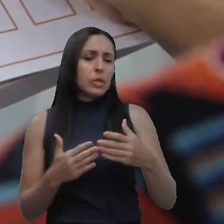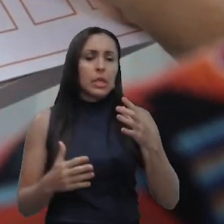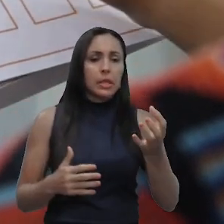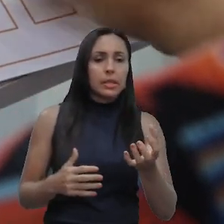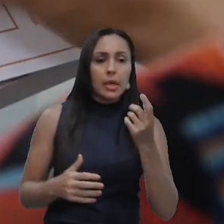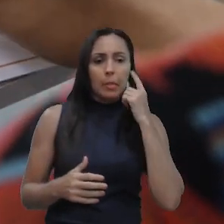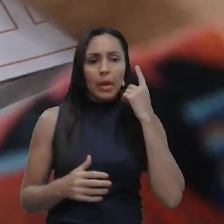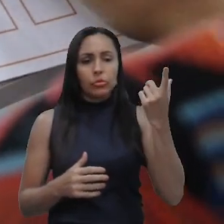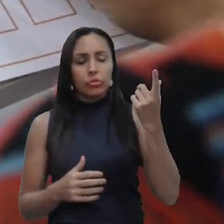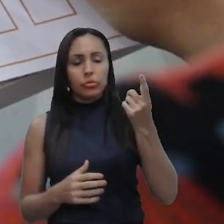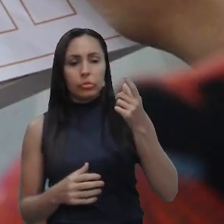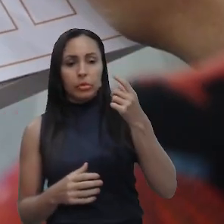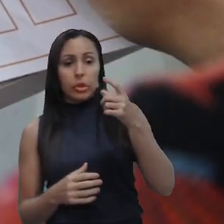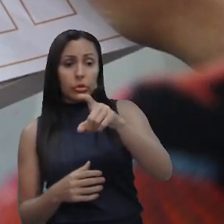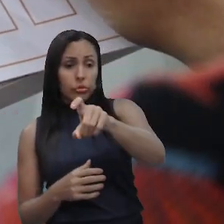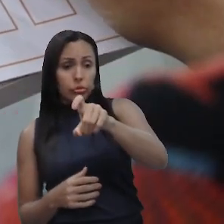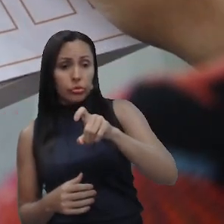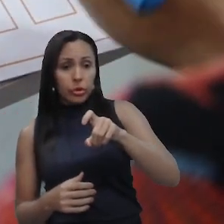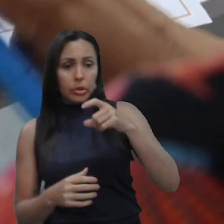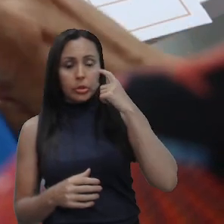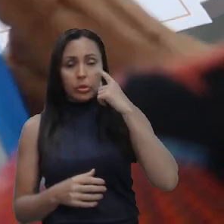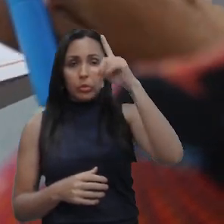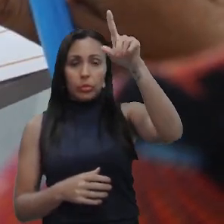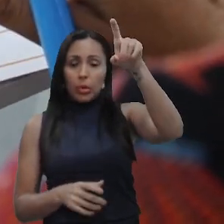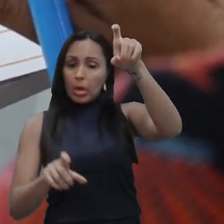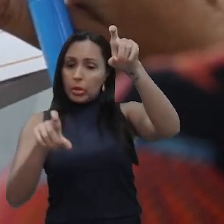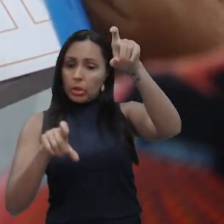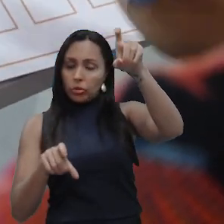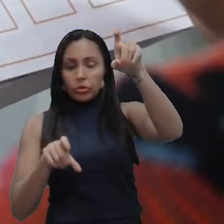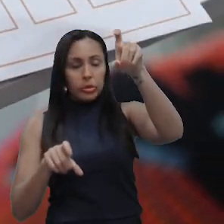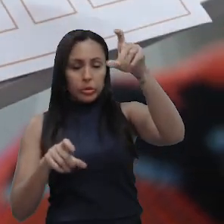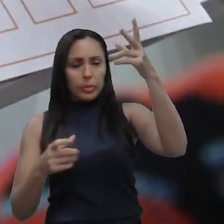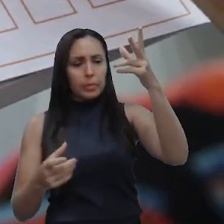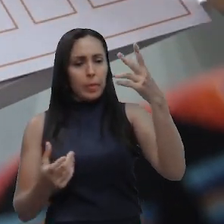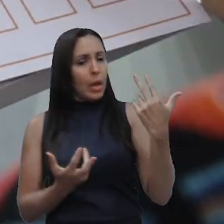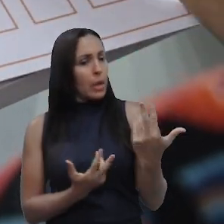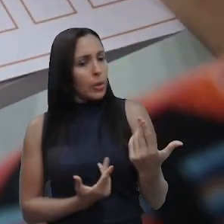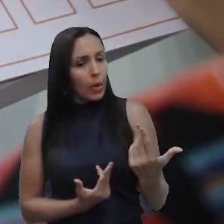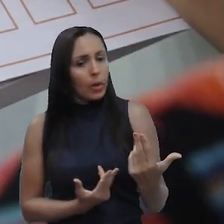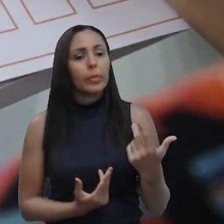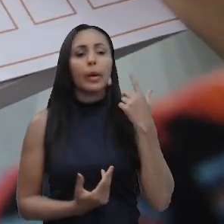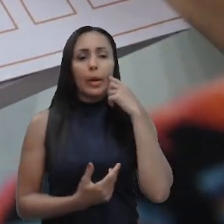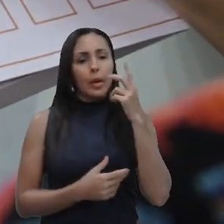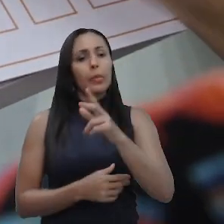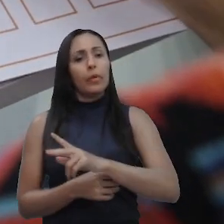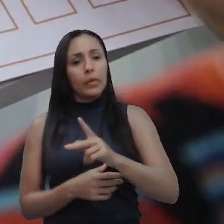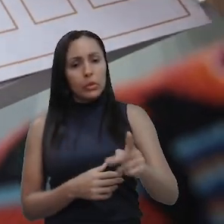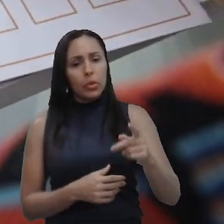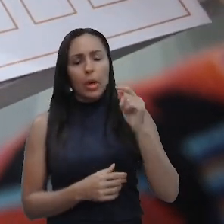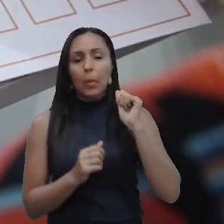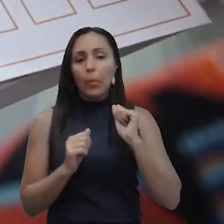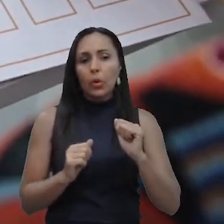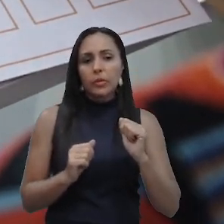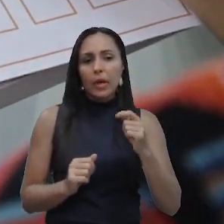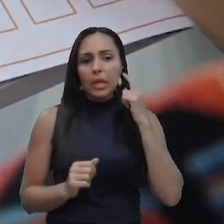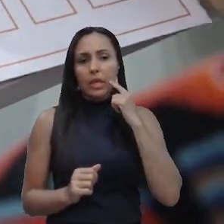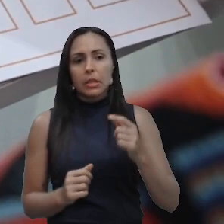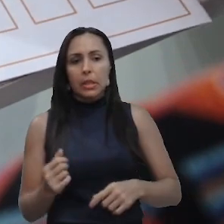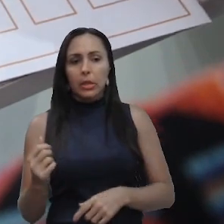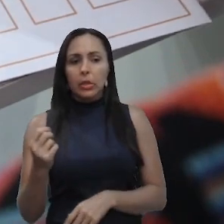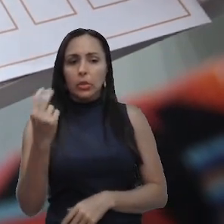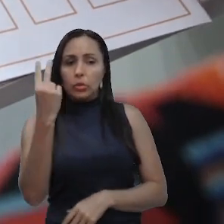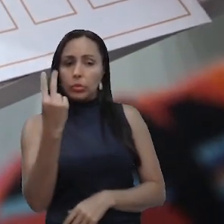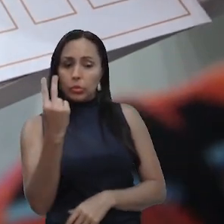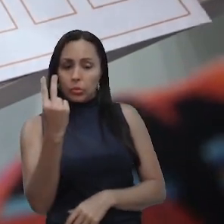de altura e x de largura, beleza? Eles vão ter sempre a mesma coisa. Ah, professora, eu posso fazer um grid que seja 2x por